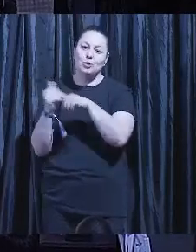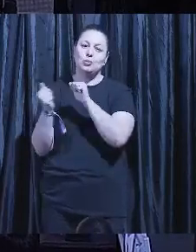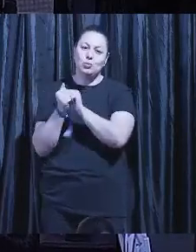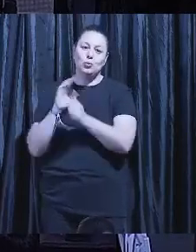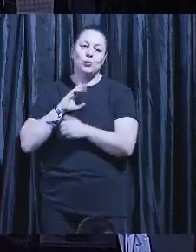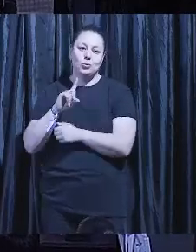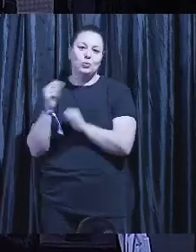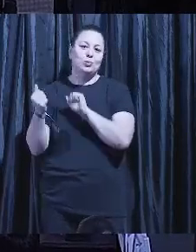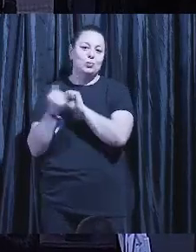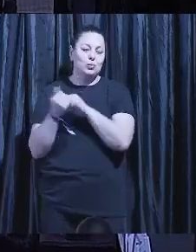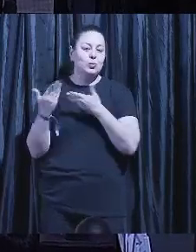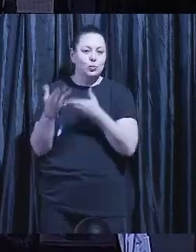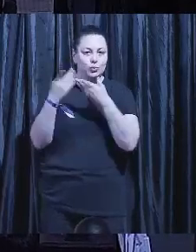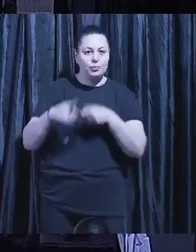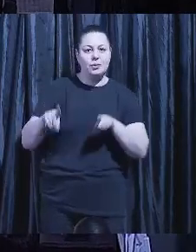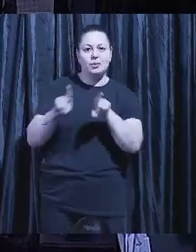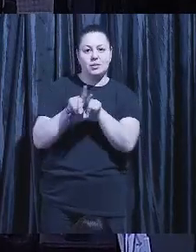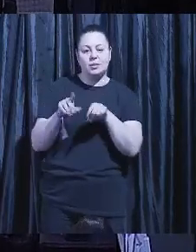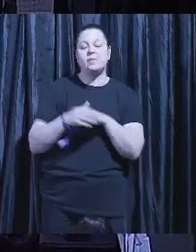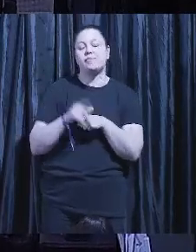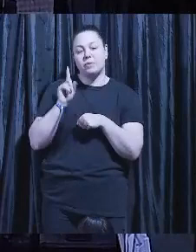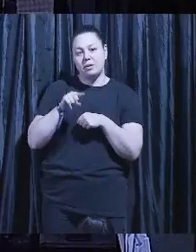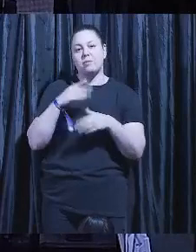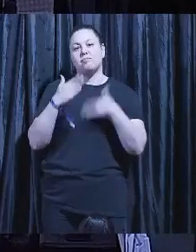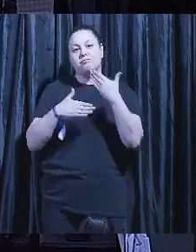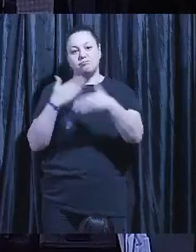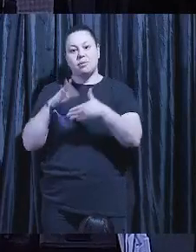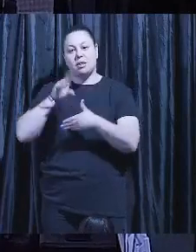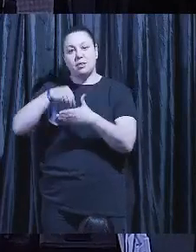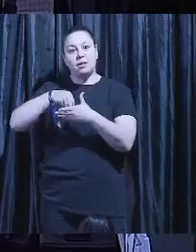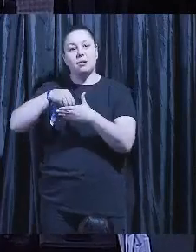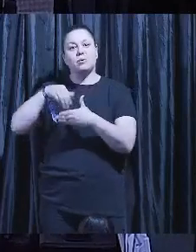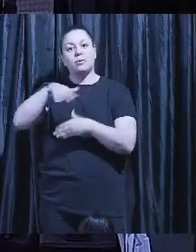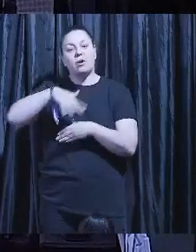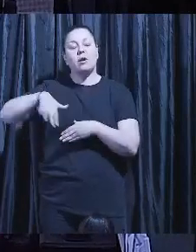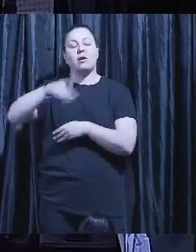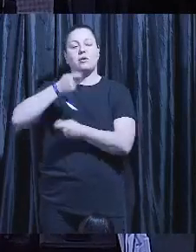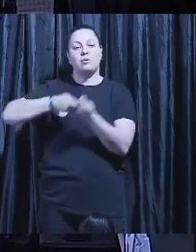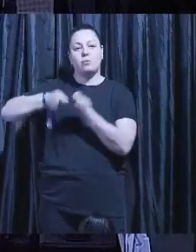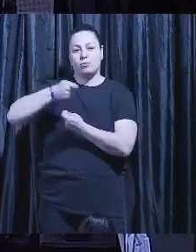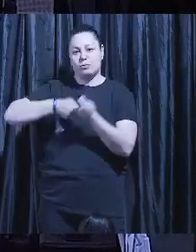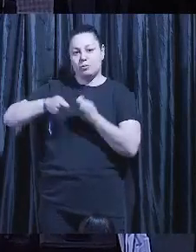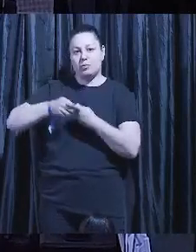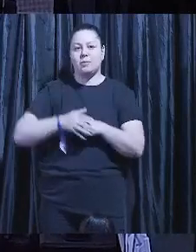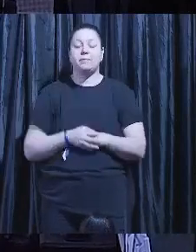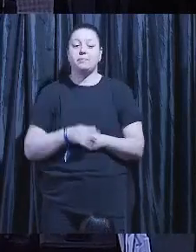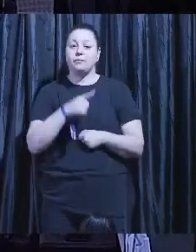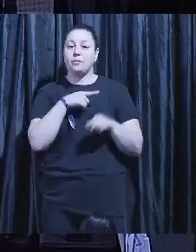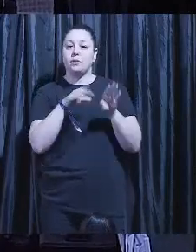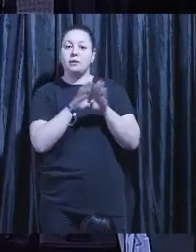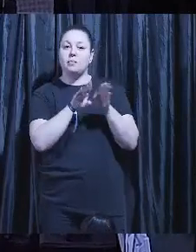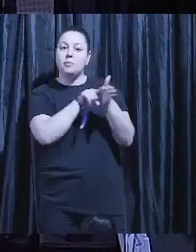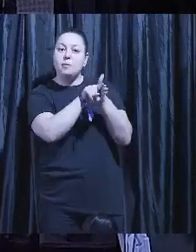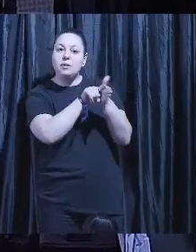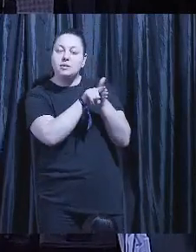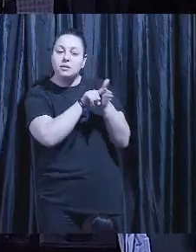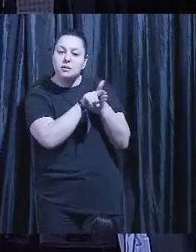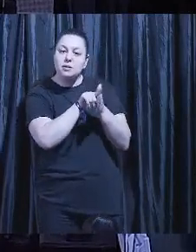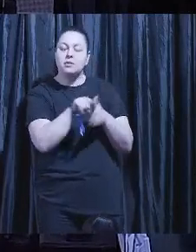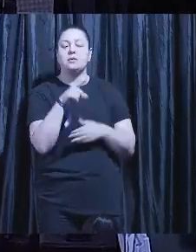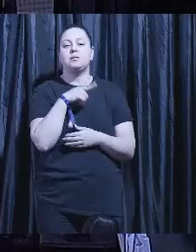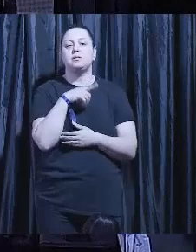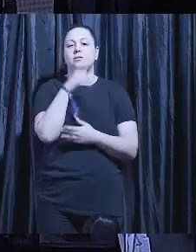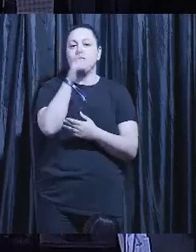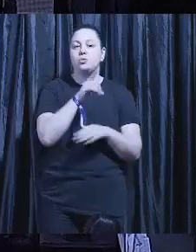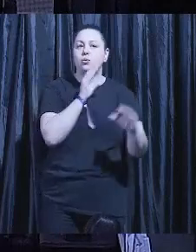a Priscila. É um processo de formação na economia, na área de Creator Economy. Aí a gente tem a pesquisa de mídia e favela, direito